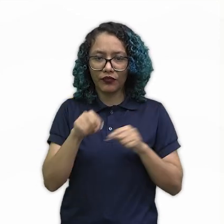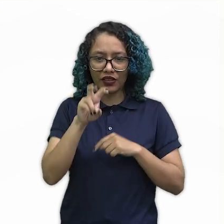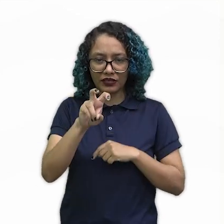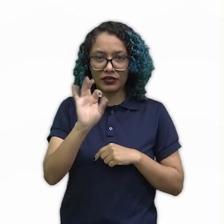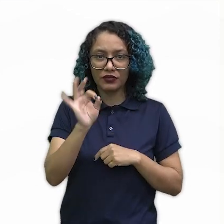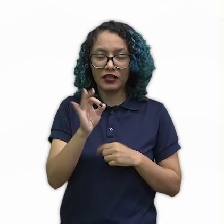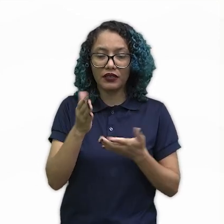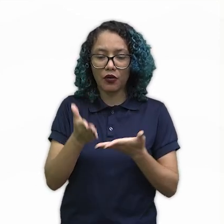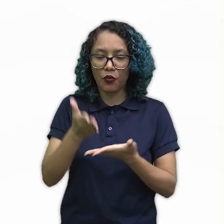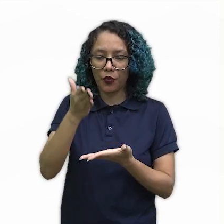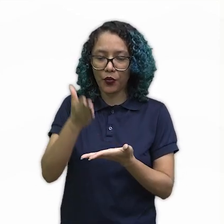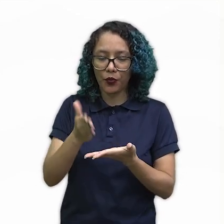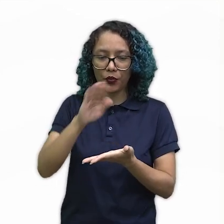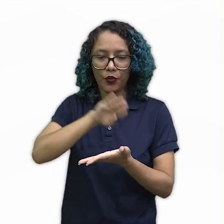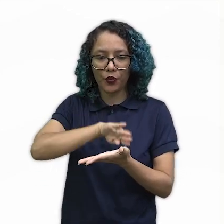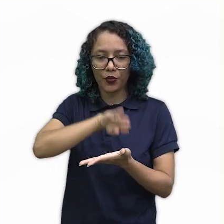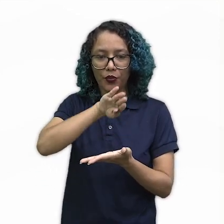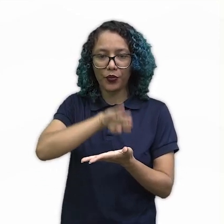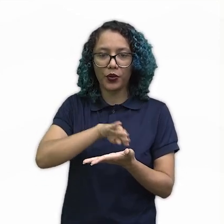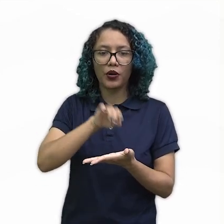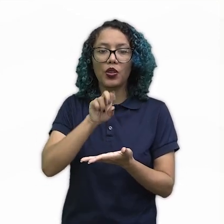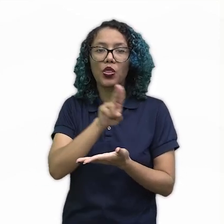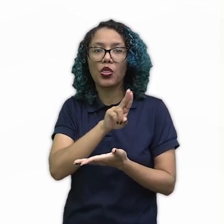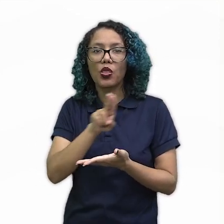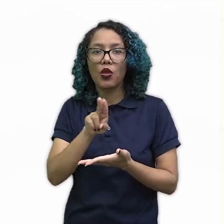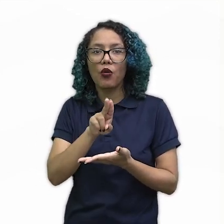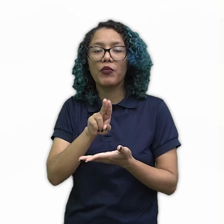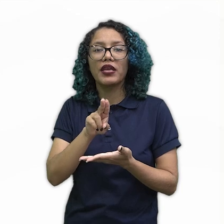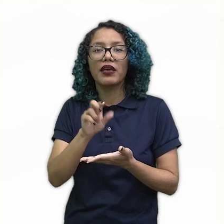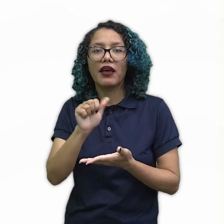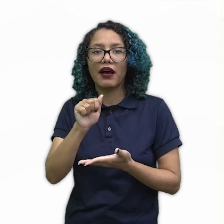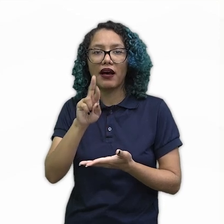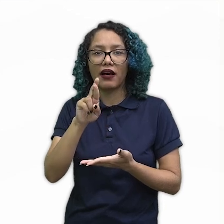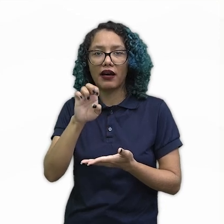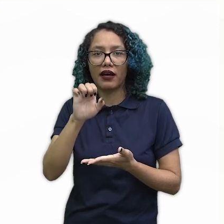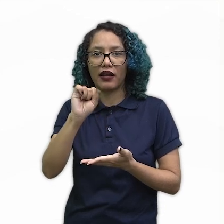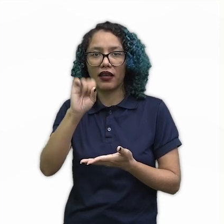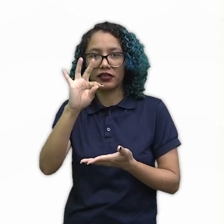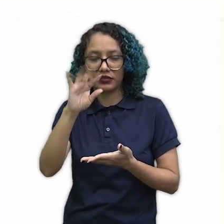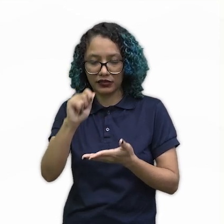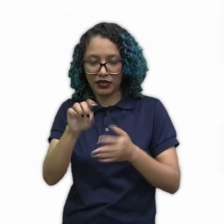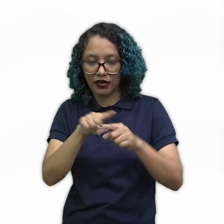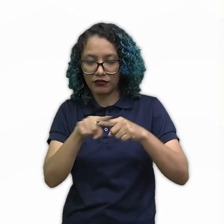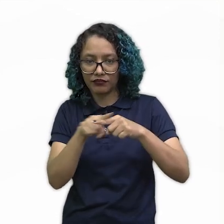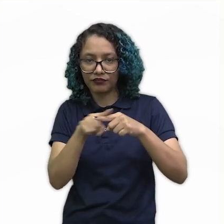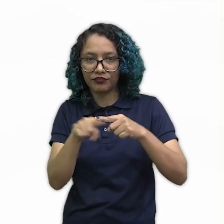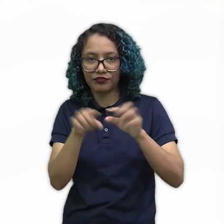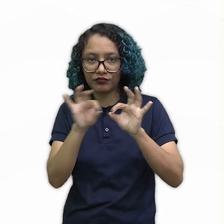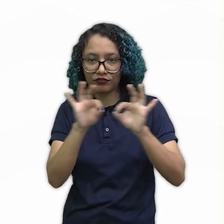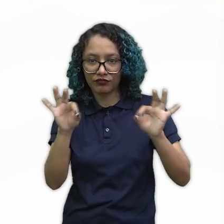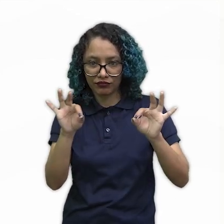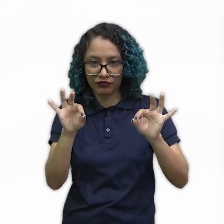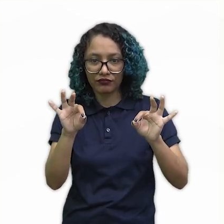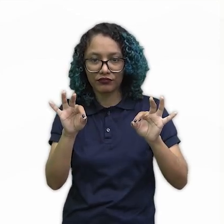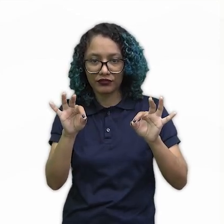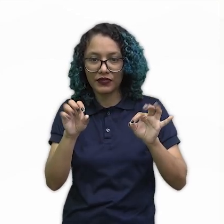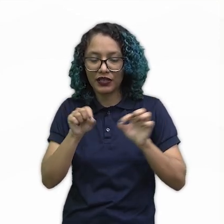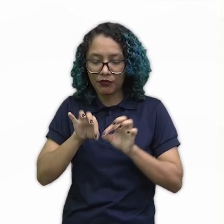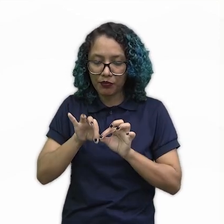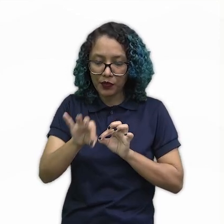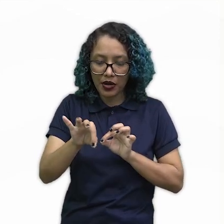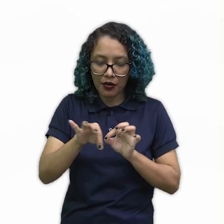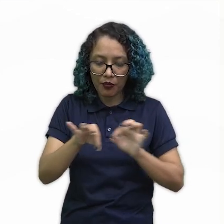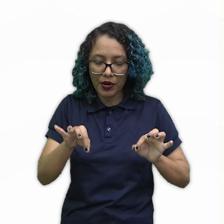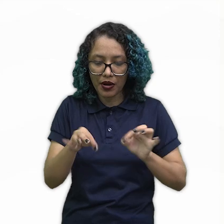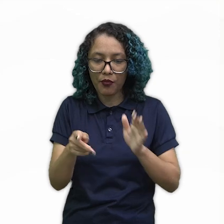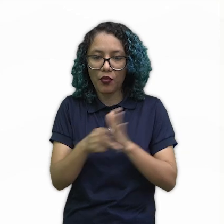no caso desse polígono, são chamados de arestas, são as linhas, tá? Se temos as arestas da base,